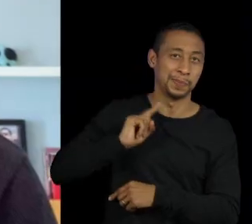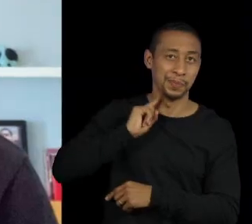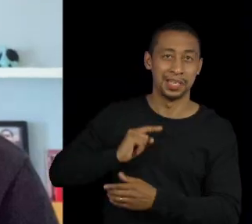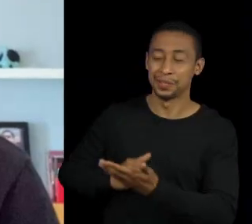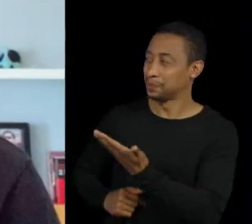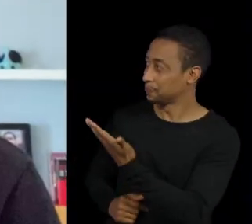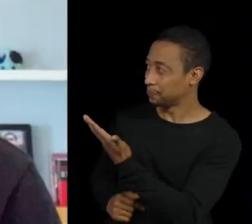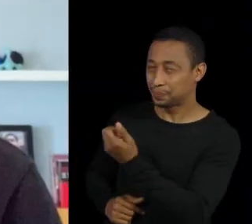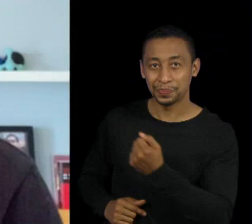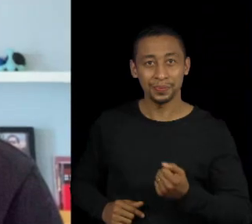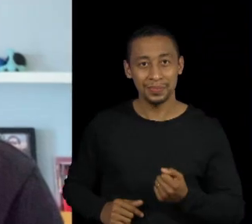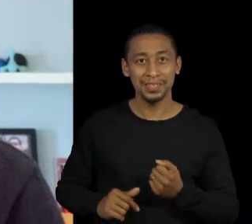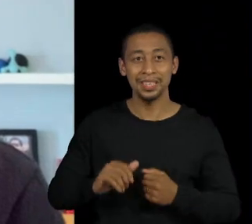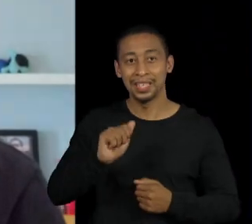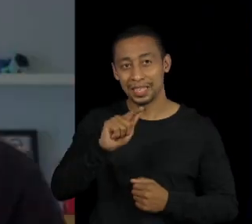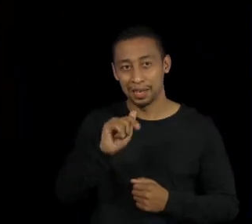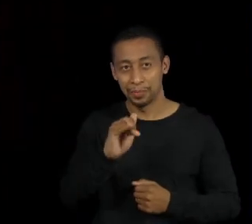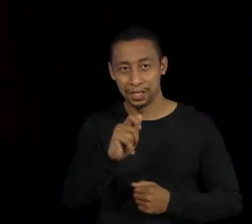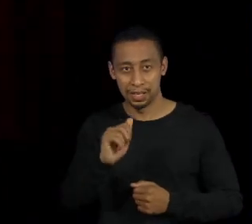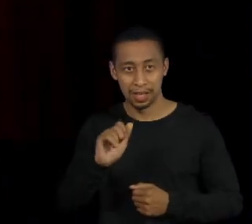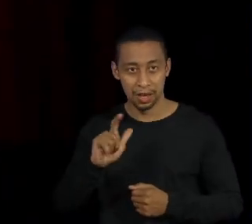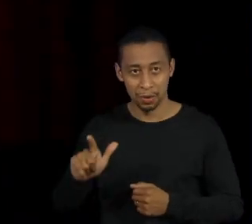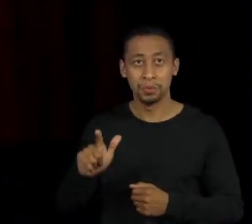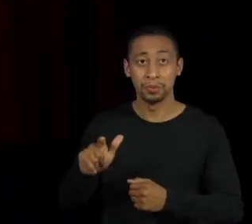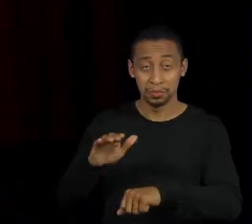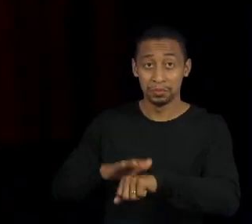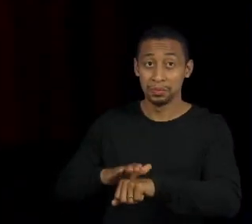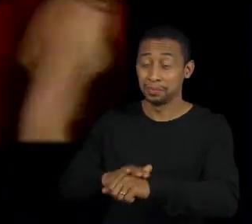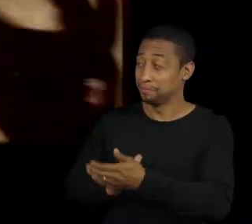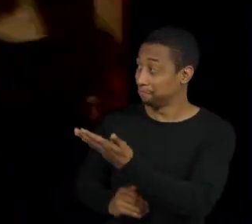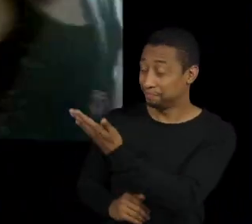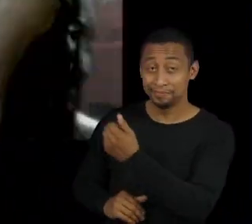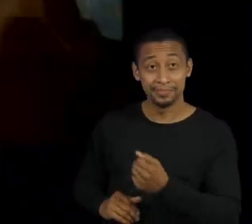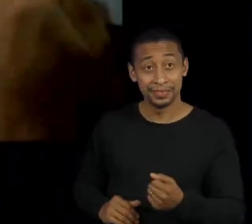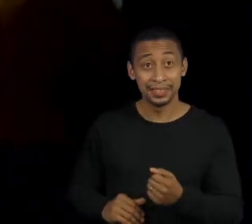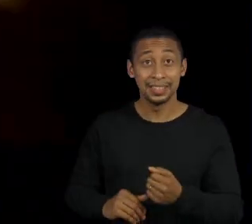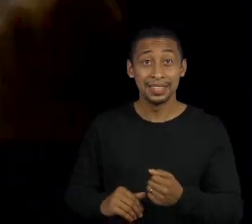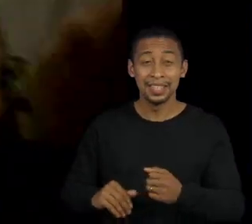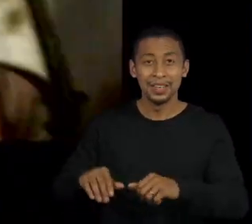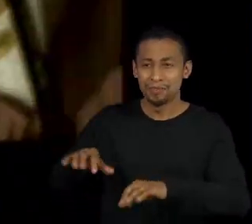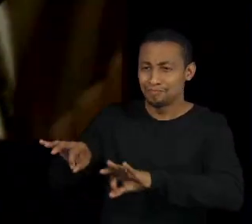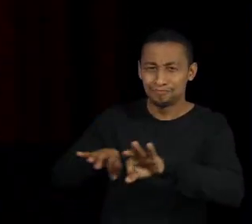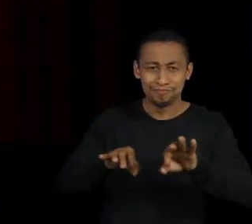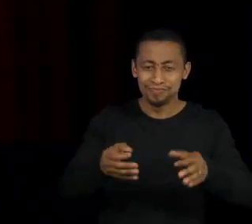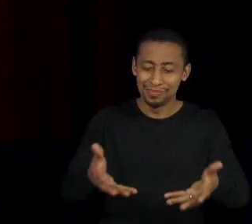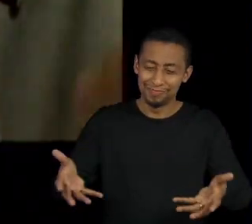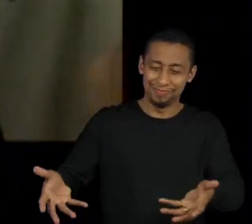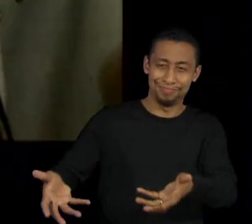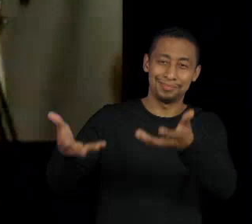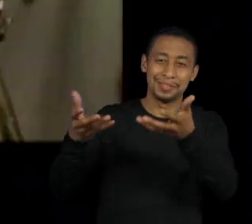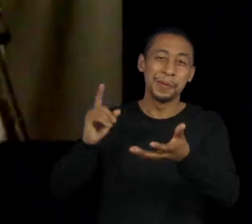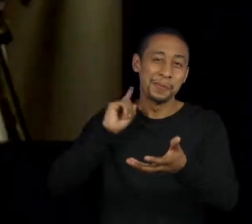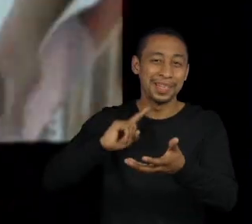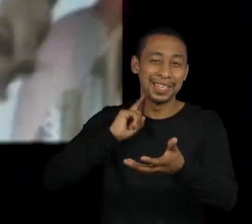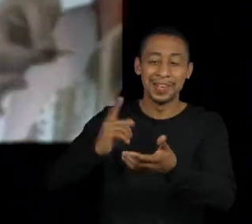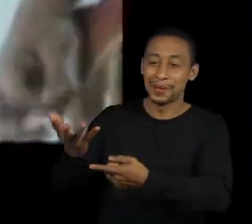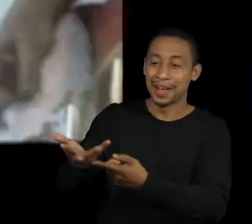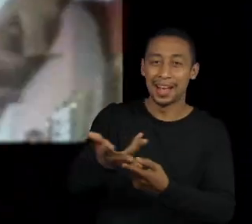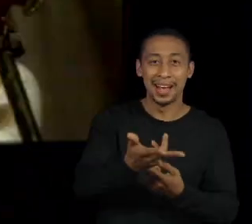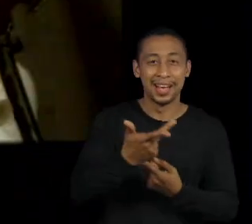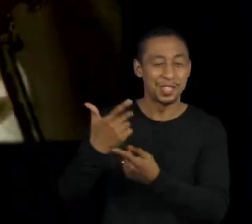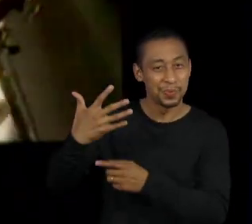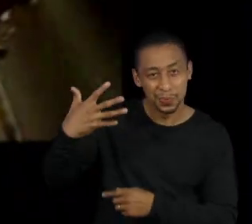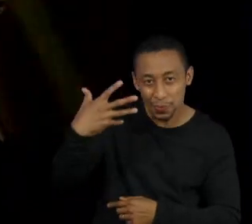e Gabriel Fontes Paiva. Pois bem, se é assim, viva os mineiros e suas belas artes